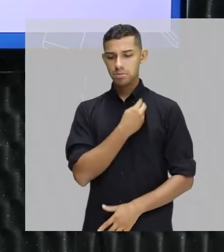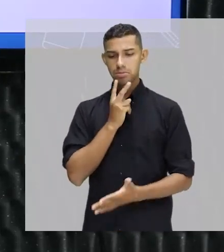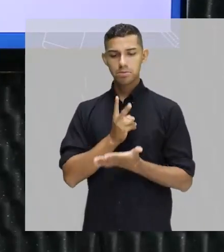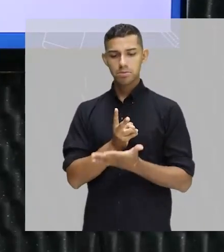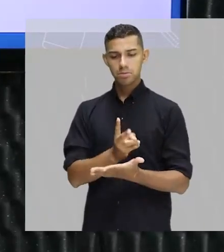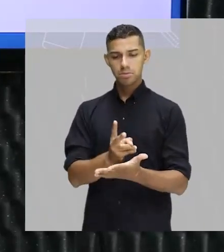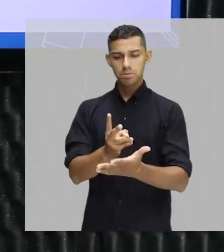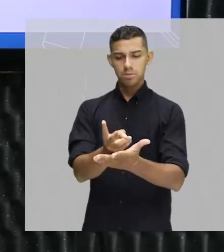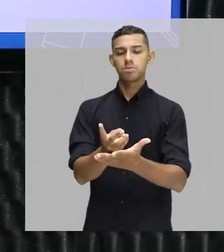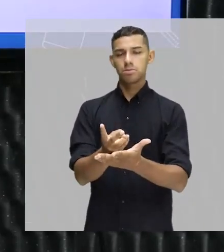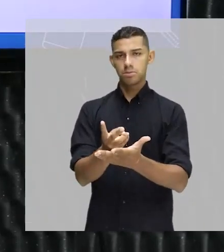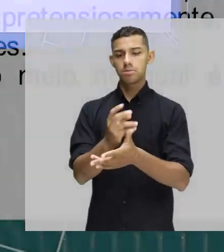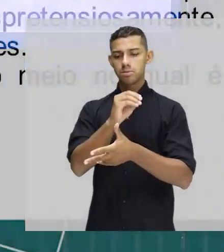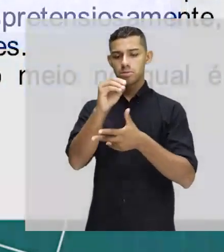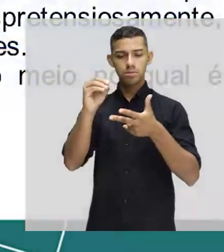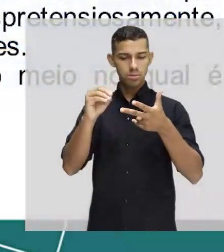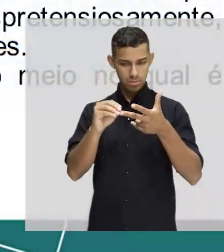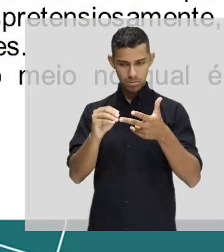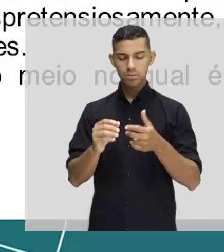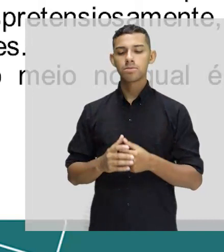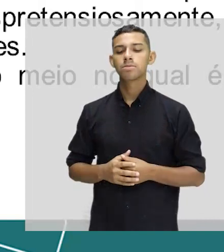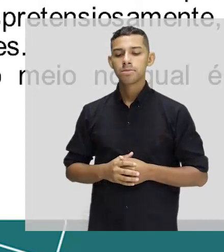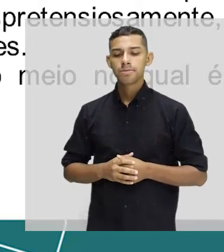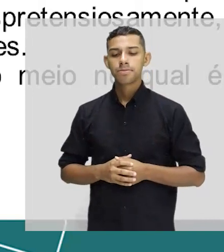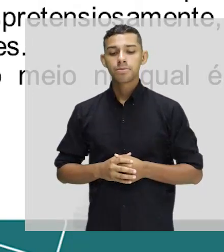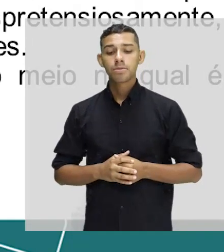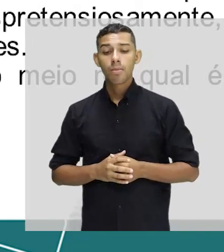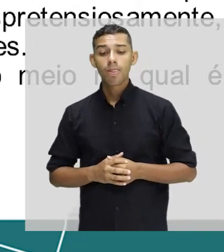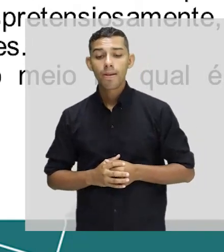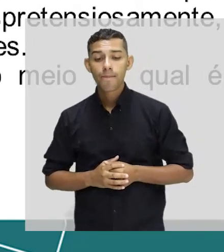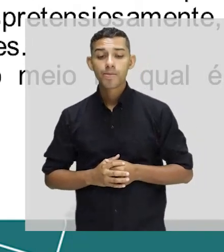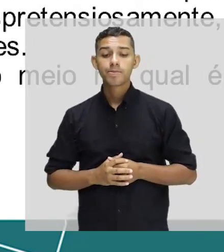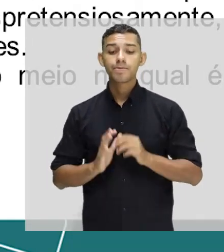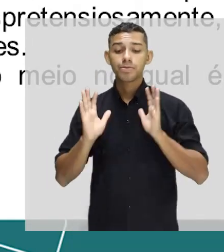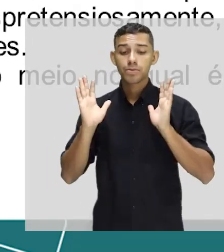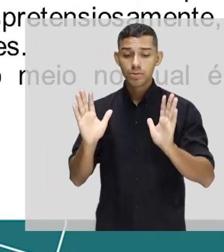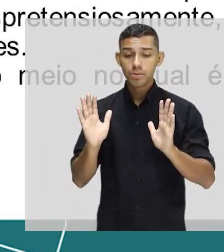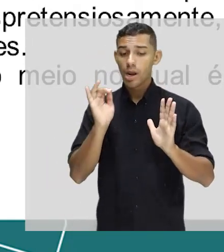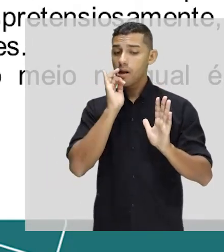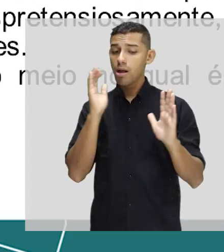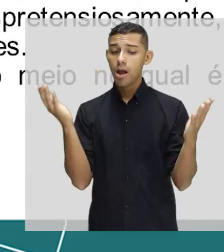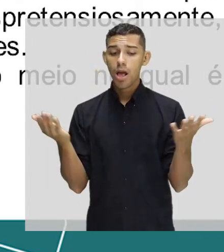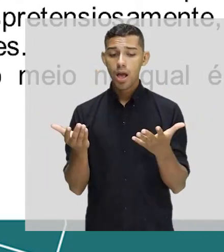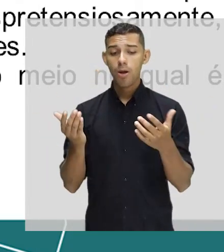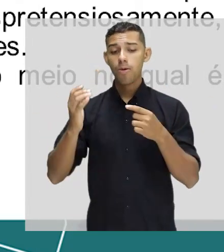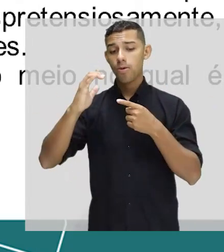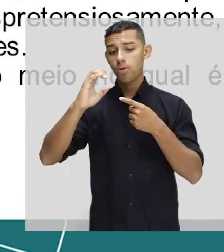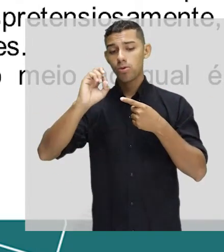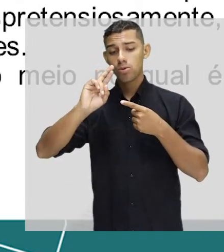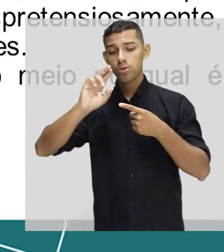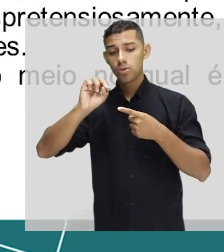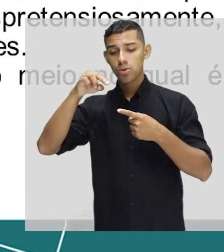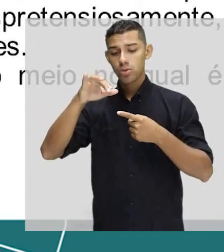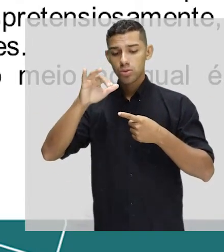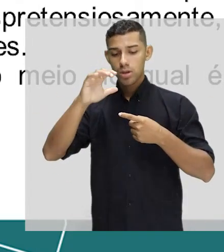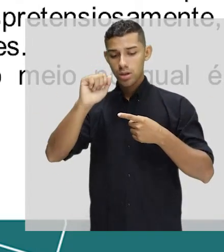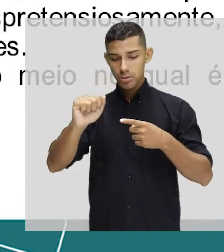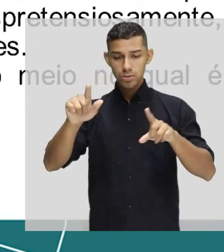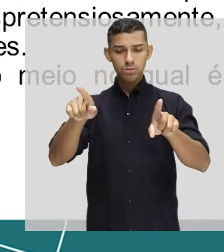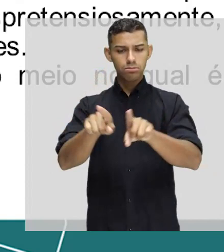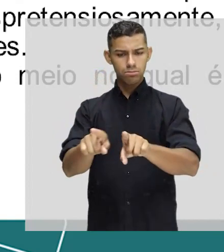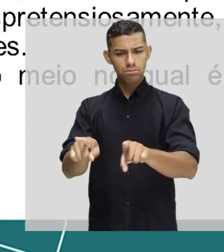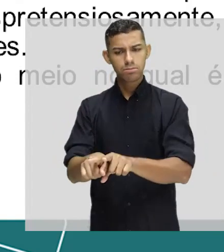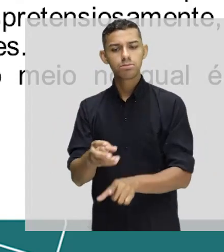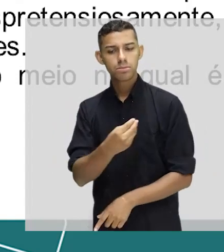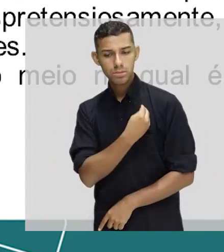Enem. A crônica. A crônica é o resultado da visão pessoal, subjetiva do cronista,